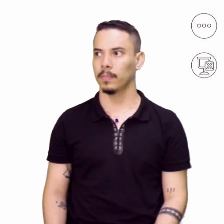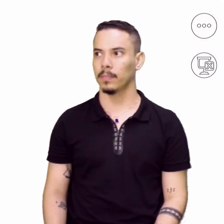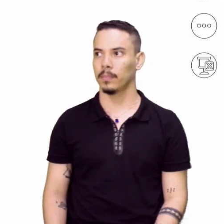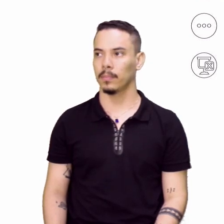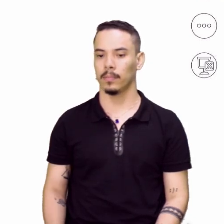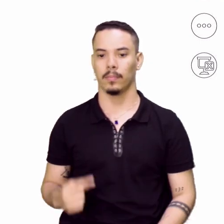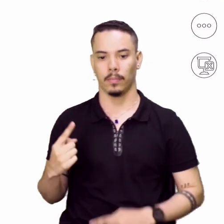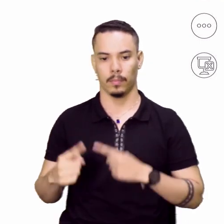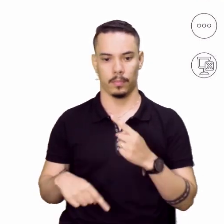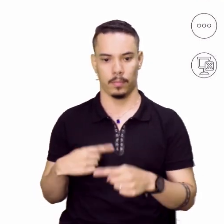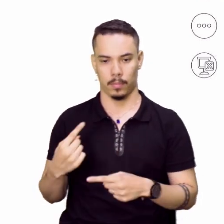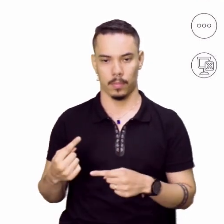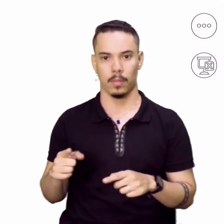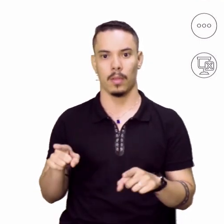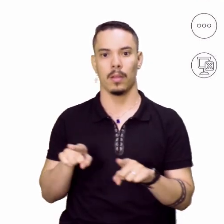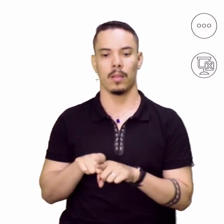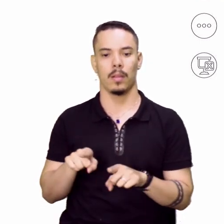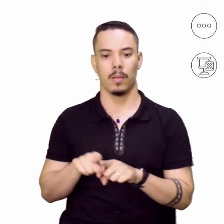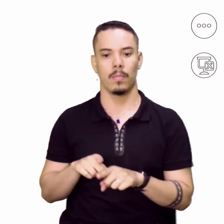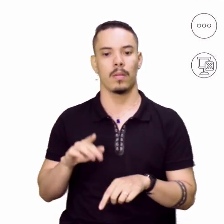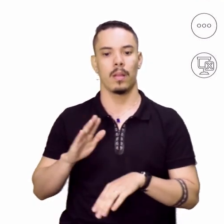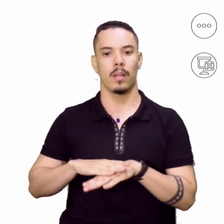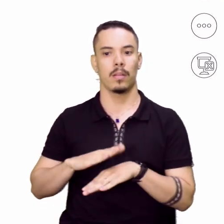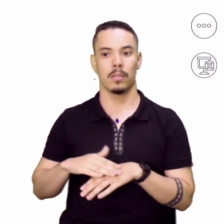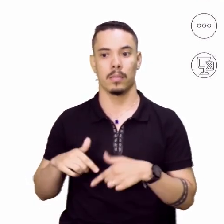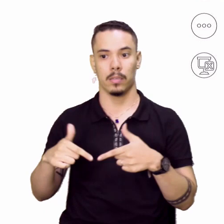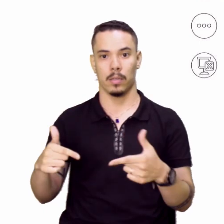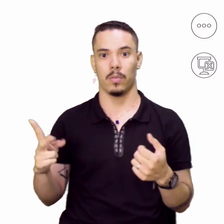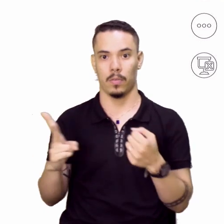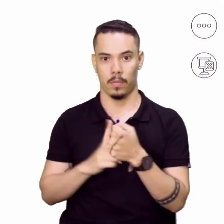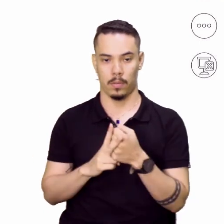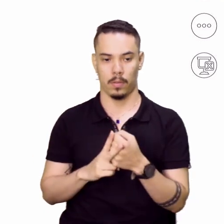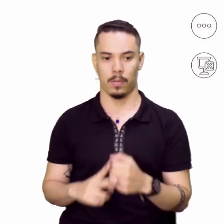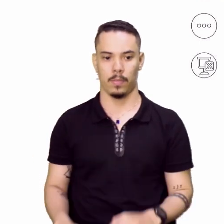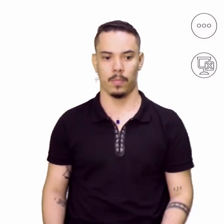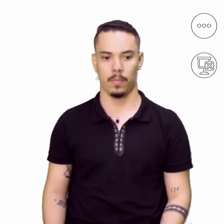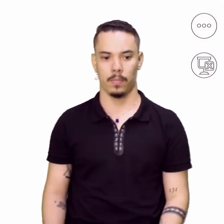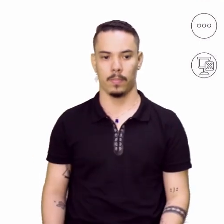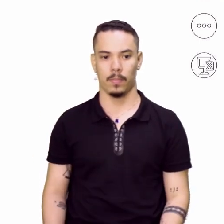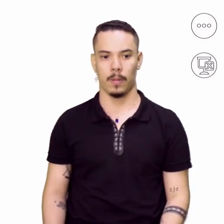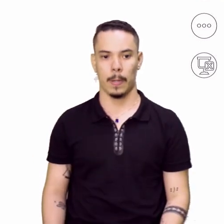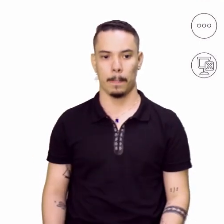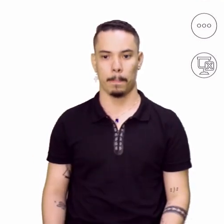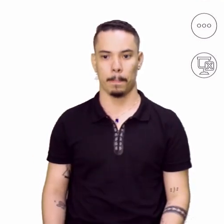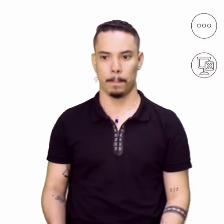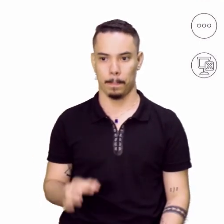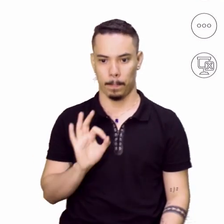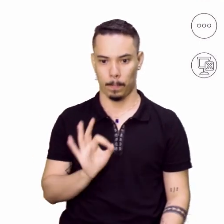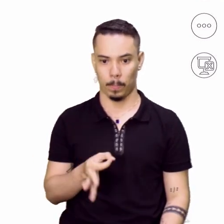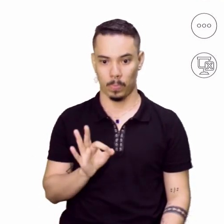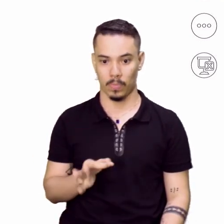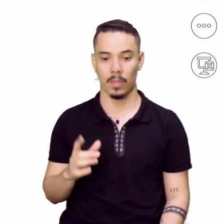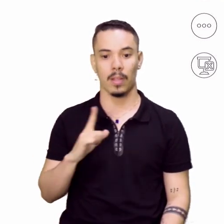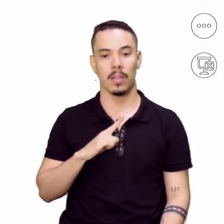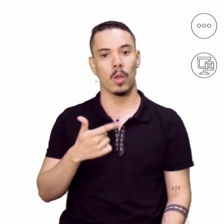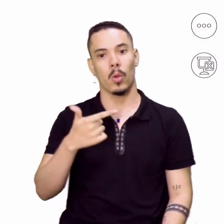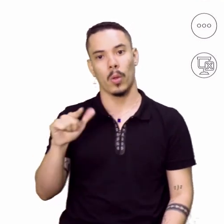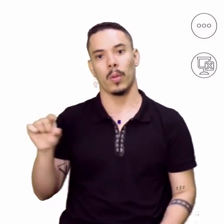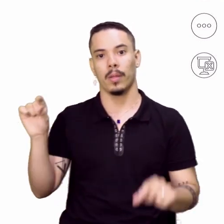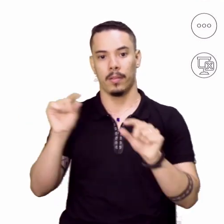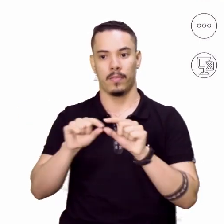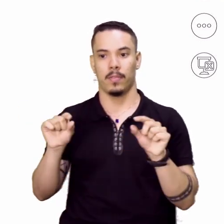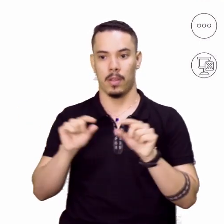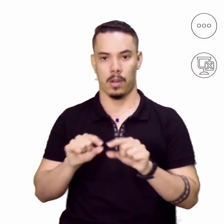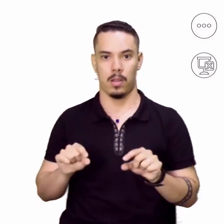logo seguida o sujeito e o a ação o verbo claro que você pode ter uma frase que vai ter outras milhões de coisas aqui pode ter